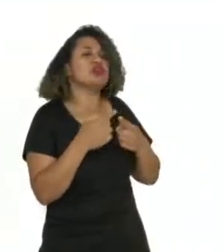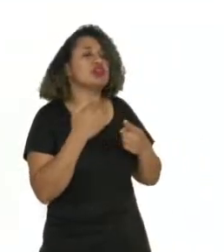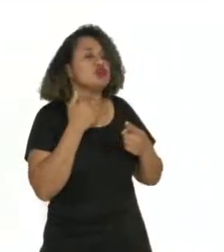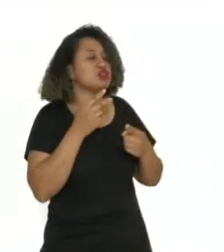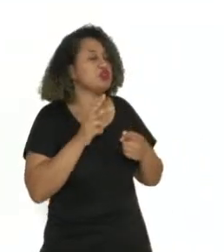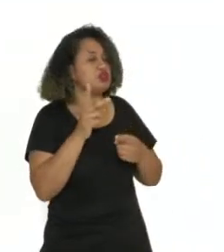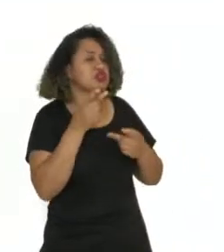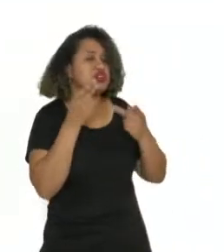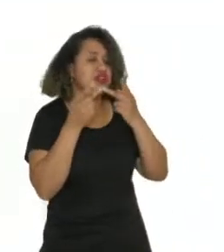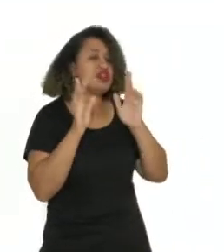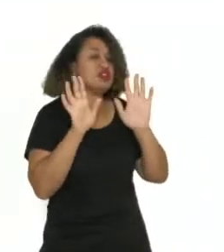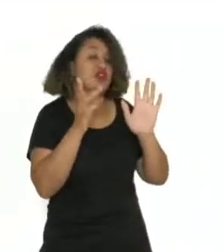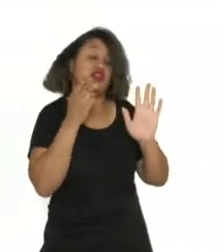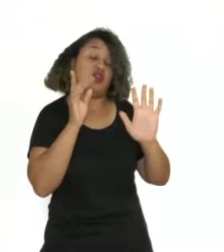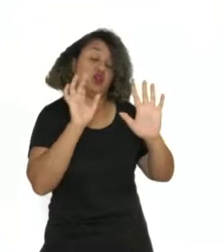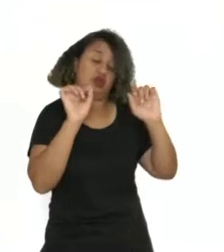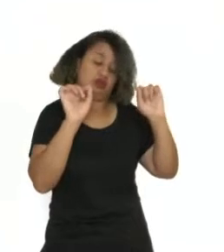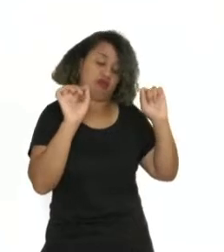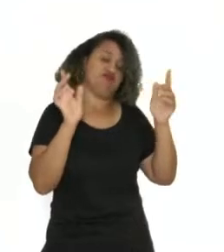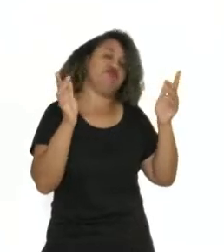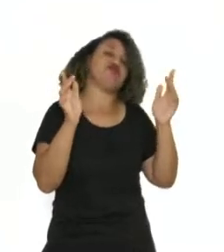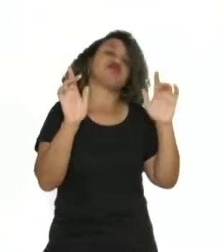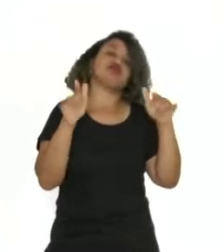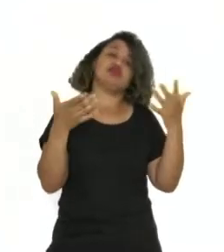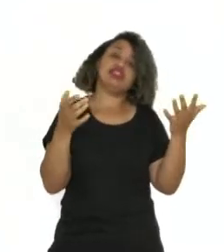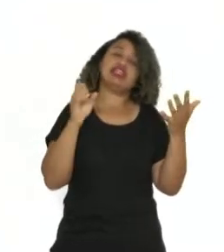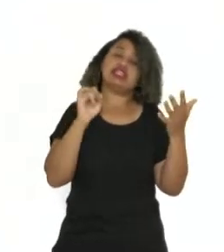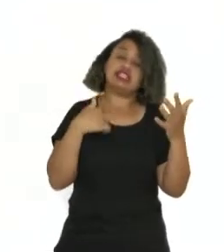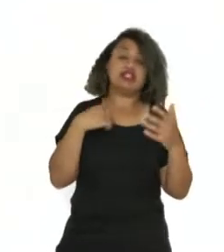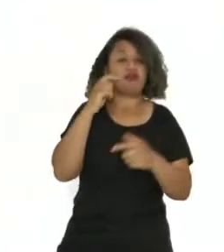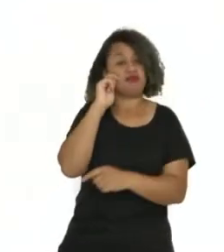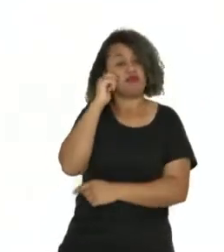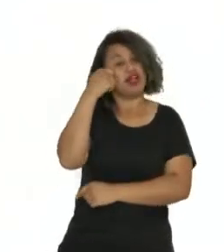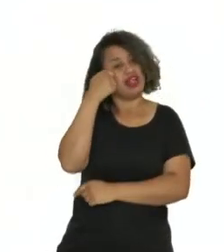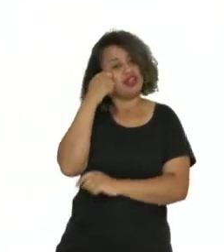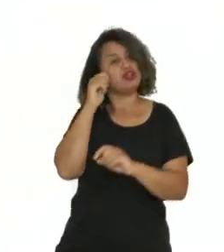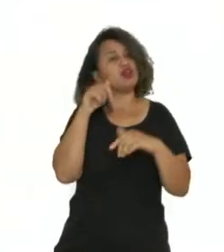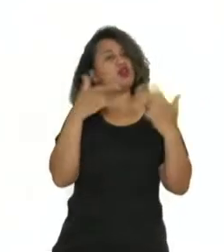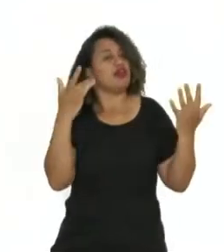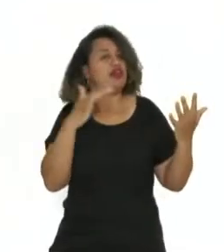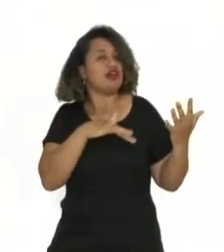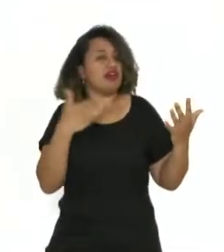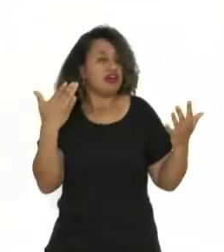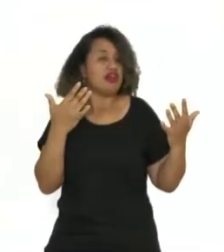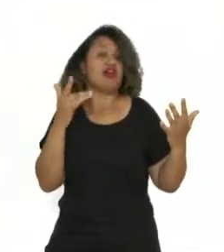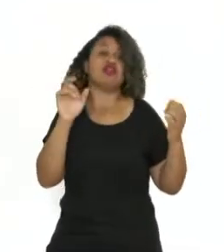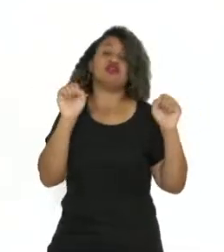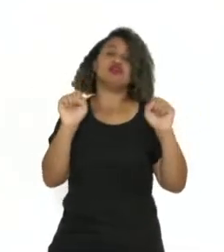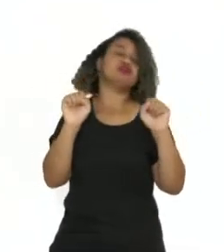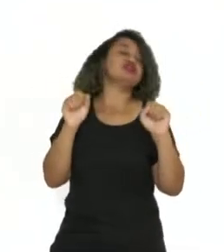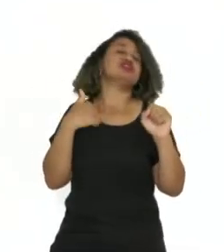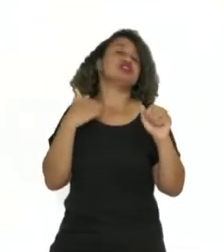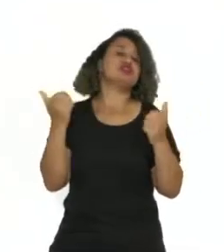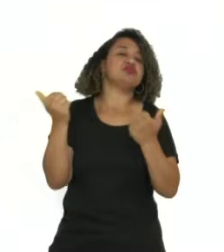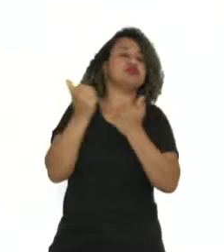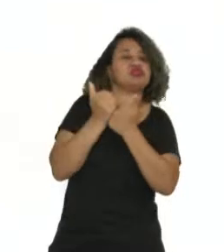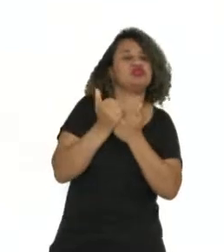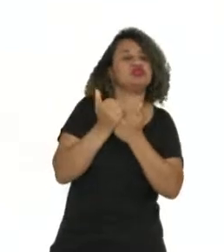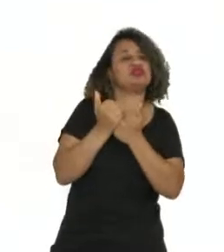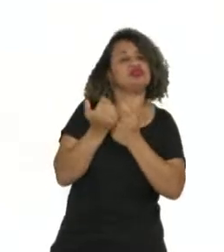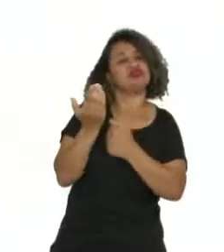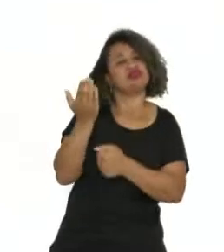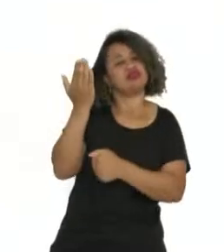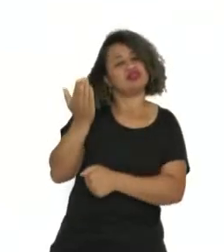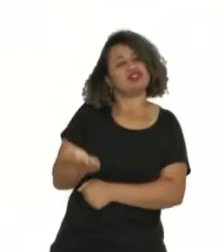longe, acrescentei apenas: é que se ele fosse preto, quando ele morresse, o senhor podia ficar no lugar dele. O senhor é